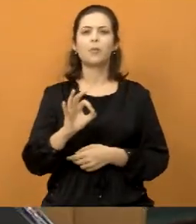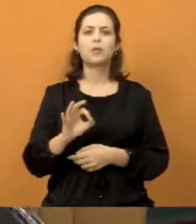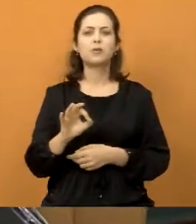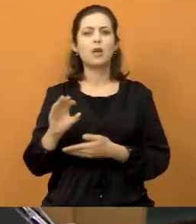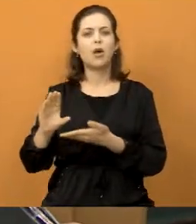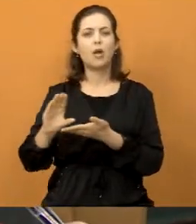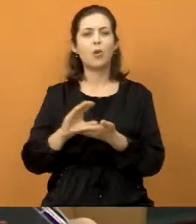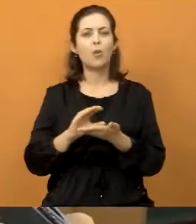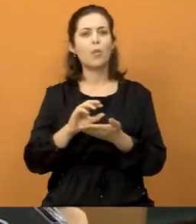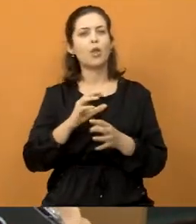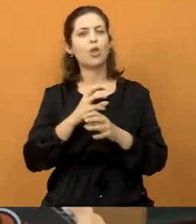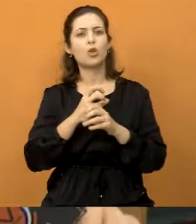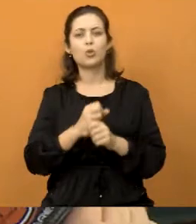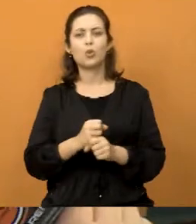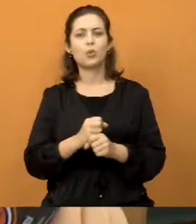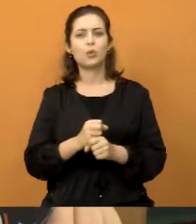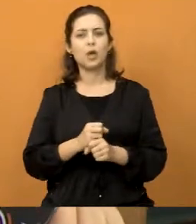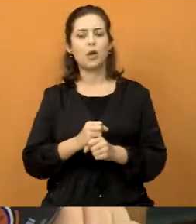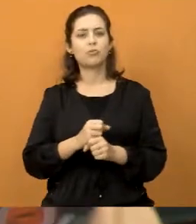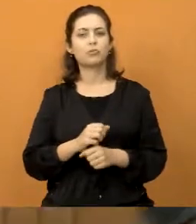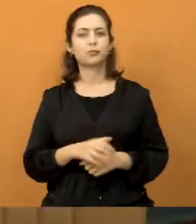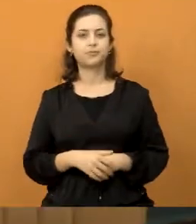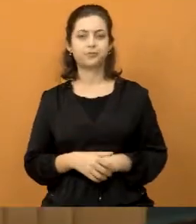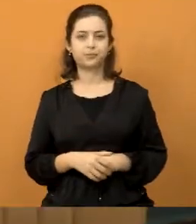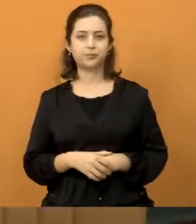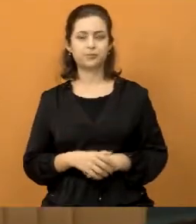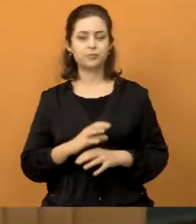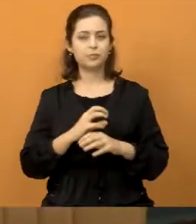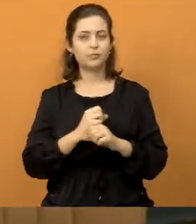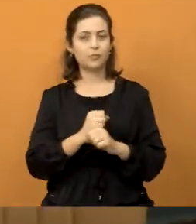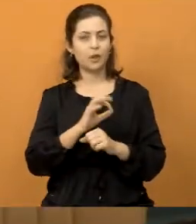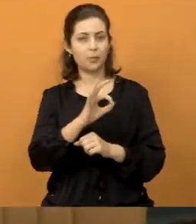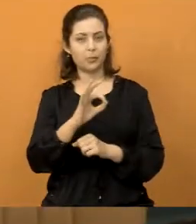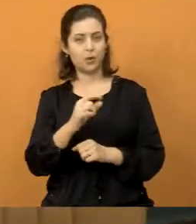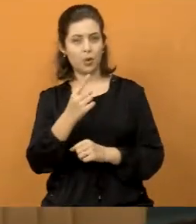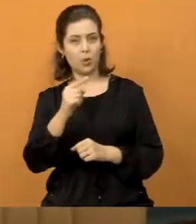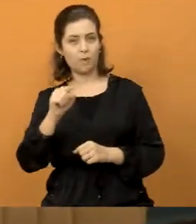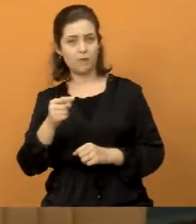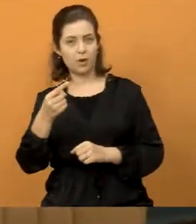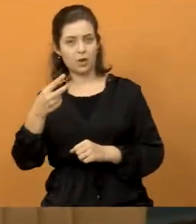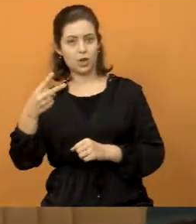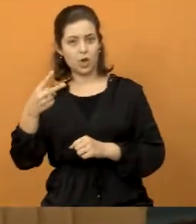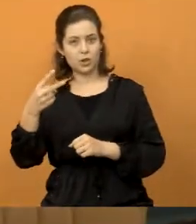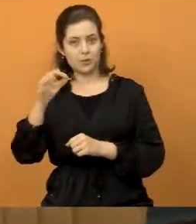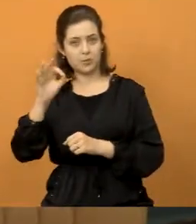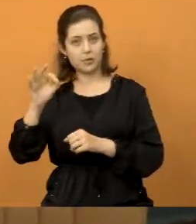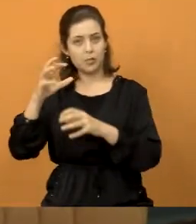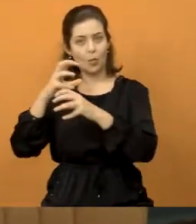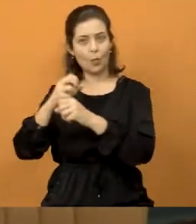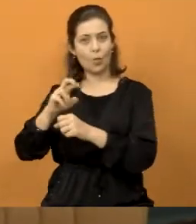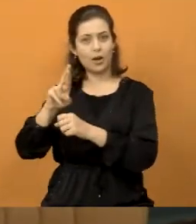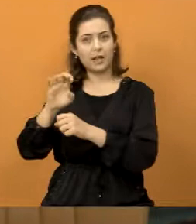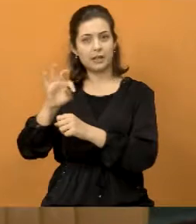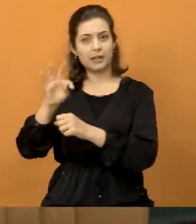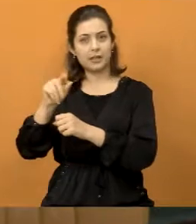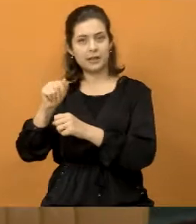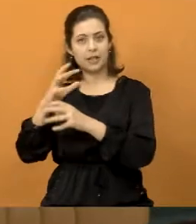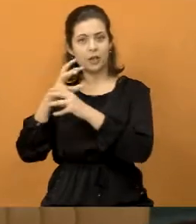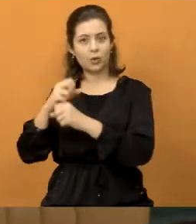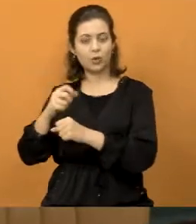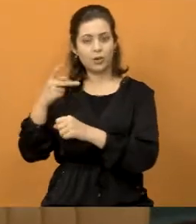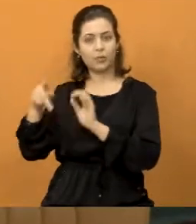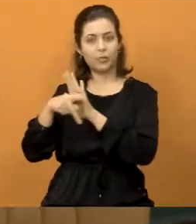receita que será destinado para as emendas impositivas vereador é o percentual de 1,2 por cento da recente da